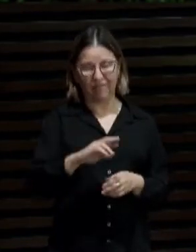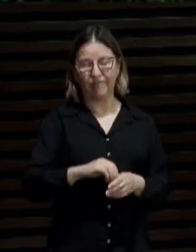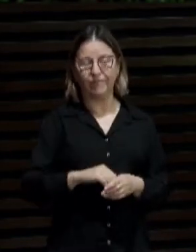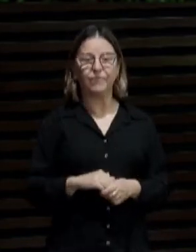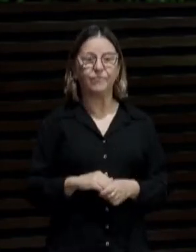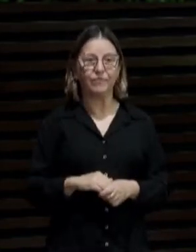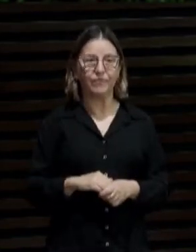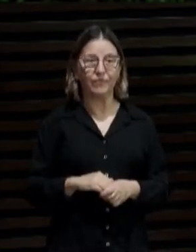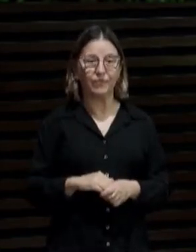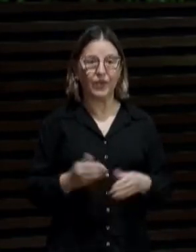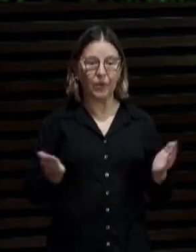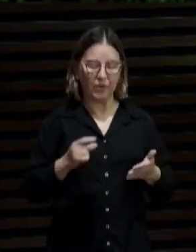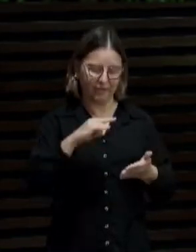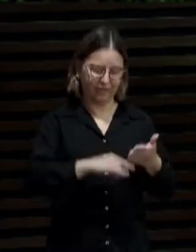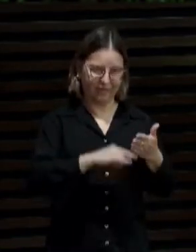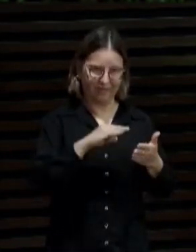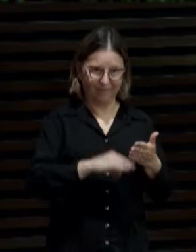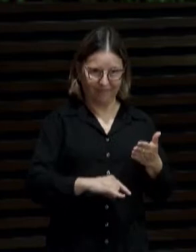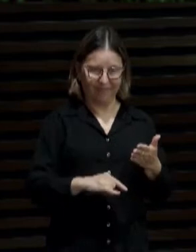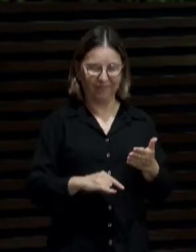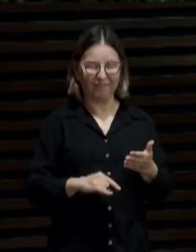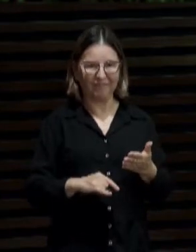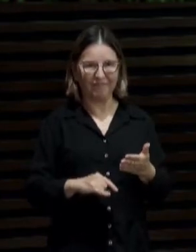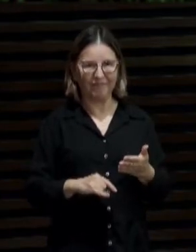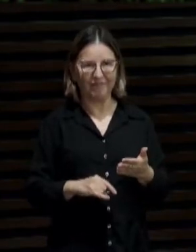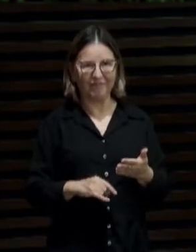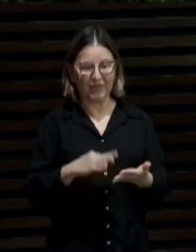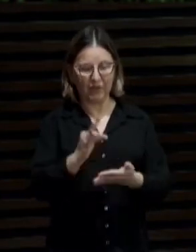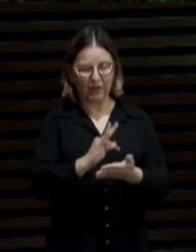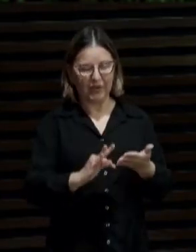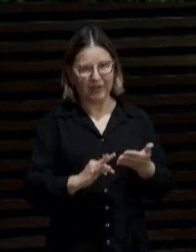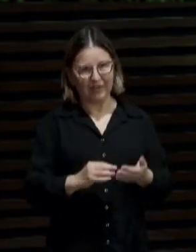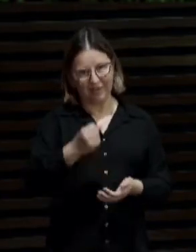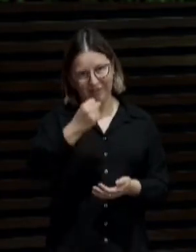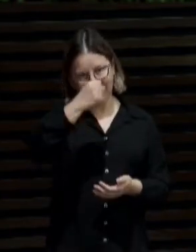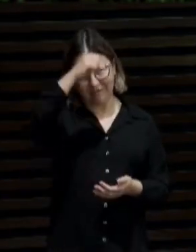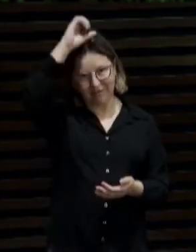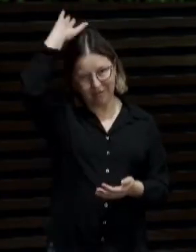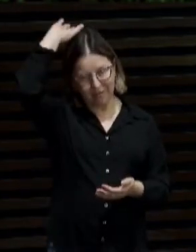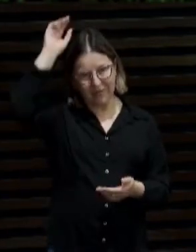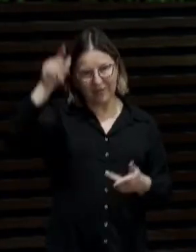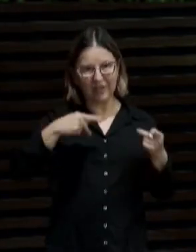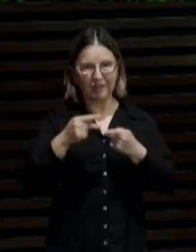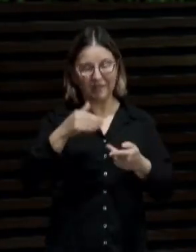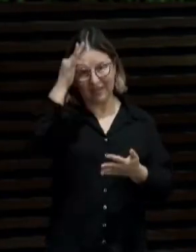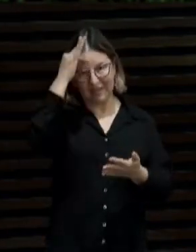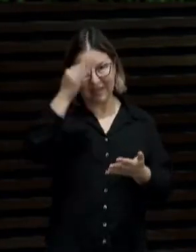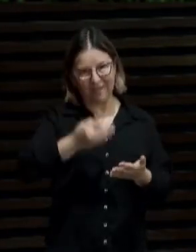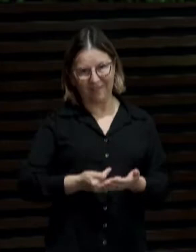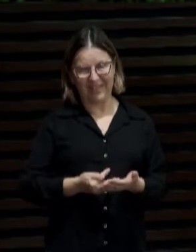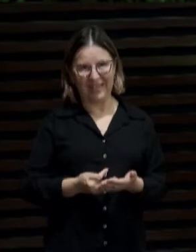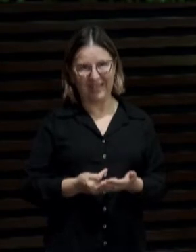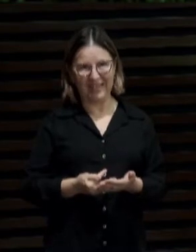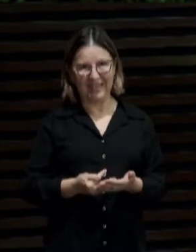E o boletim de hoje, a gente vai voltar a tratar de Romanos, e ele vai falar dessa fé que é